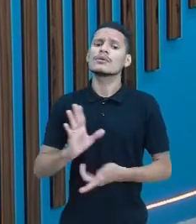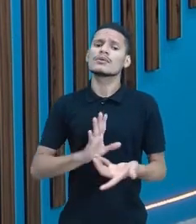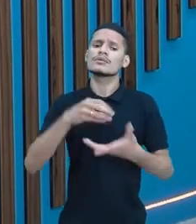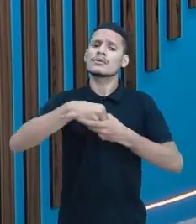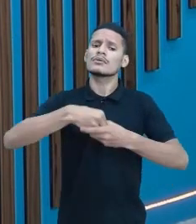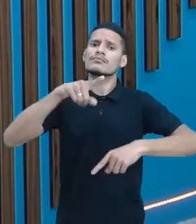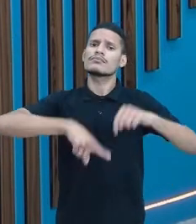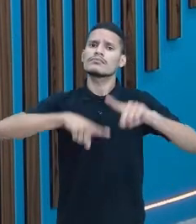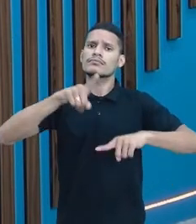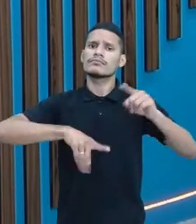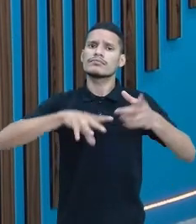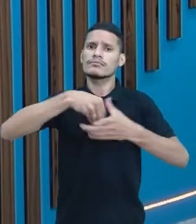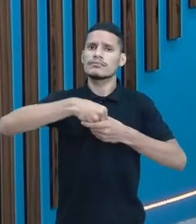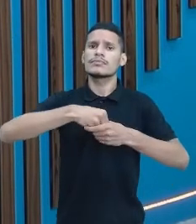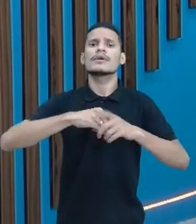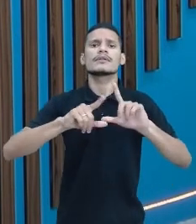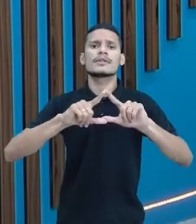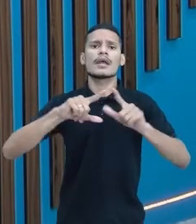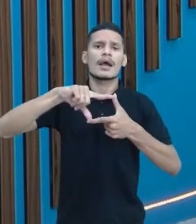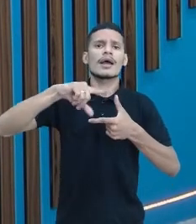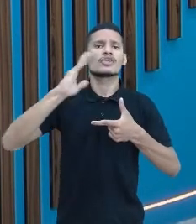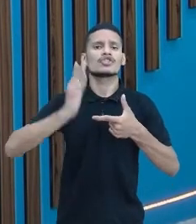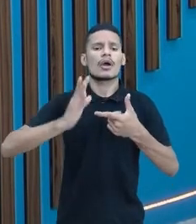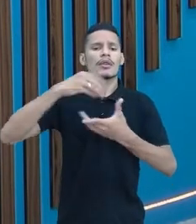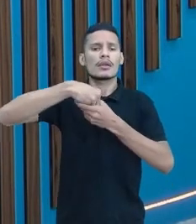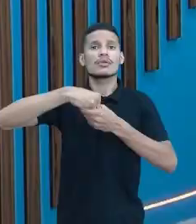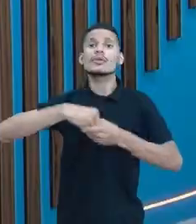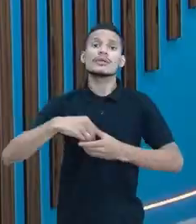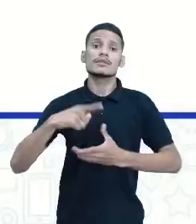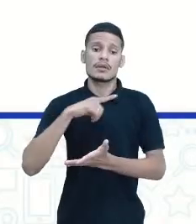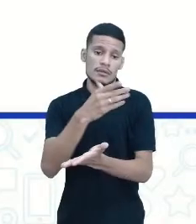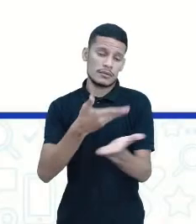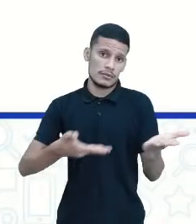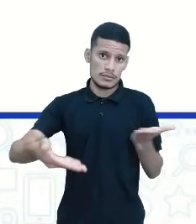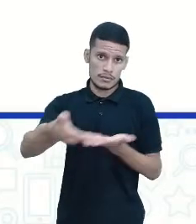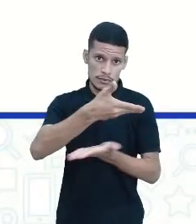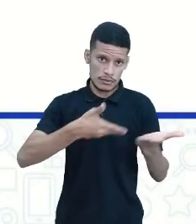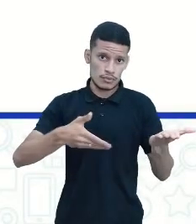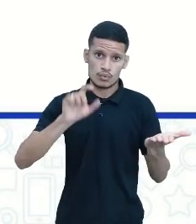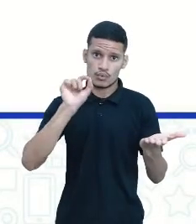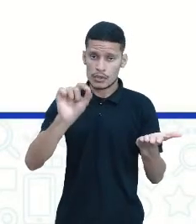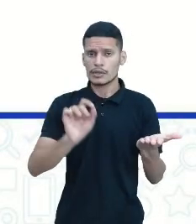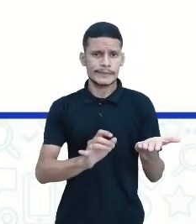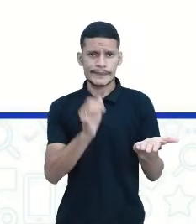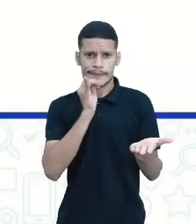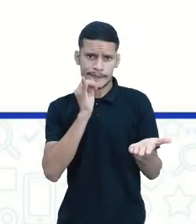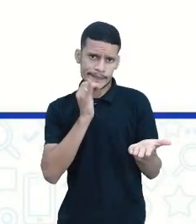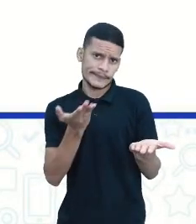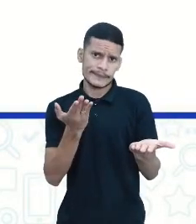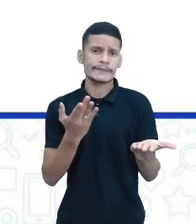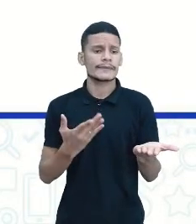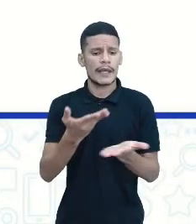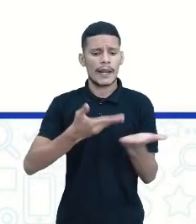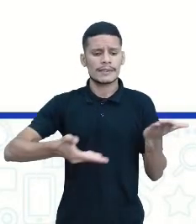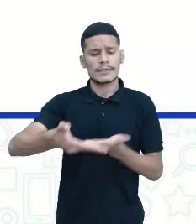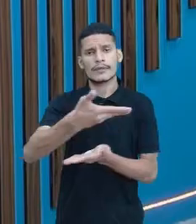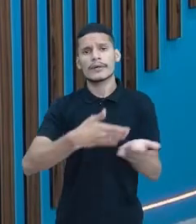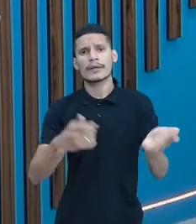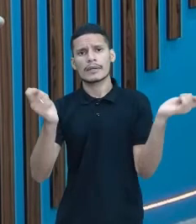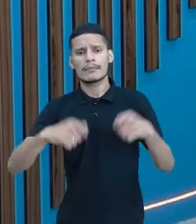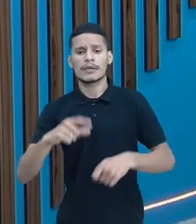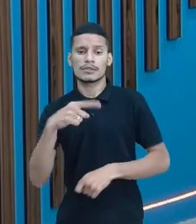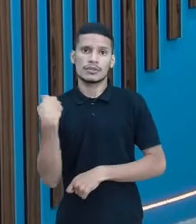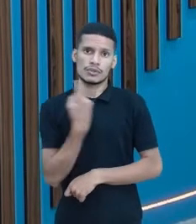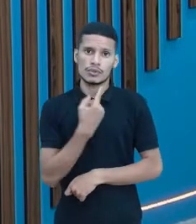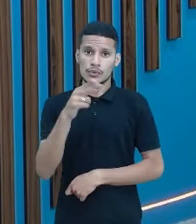que compõem aí o triângulo retângulo dessa forma, eles estão relacionados de certa forma, e essa relação é o que a gente vai